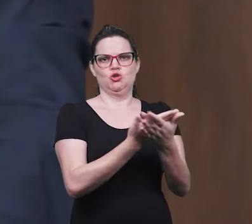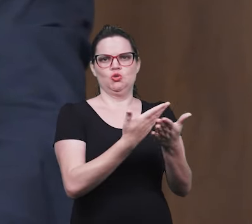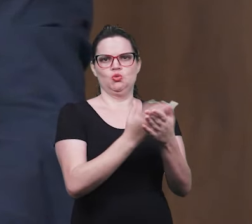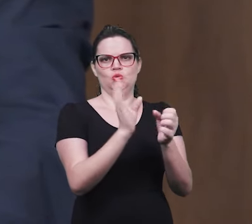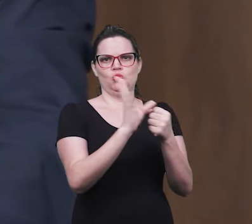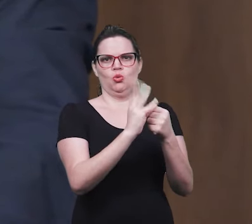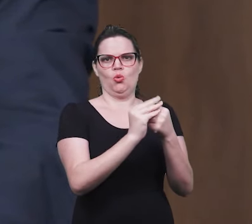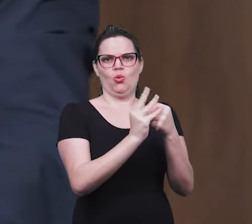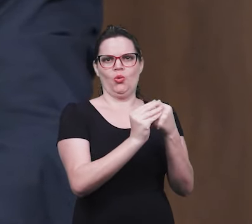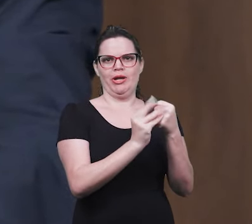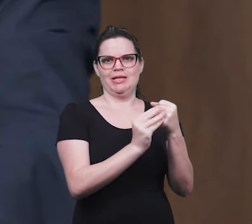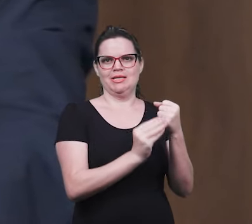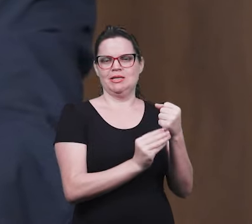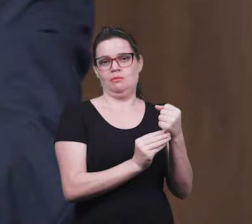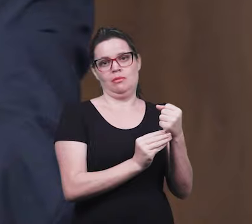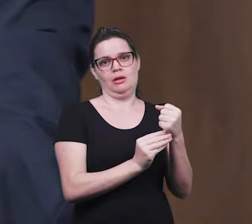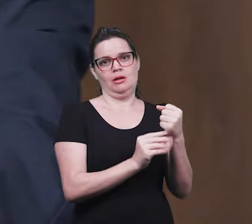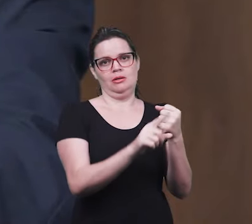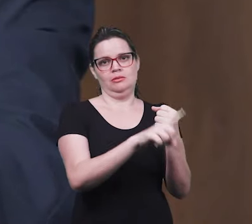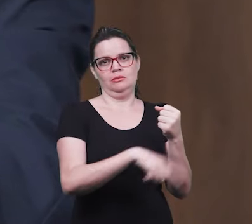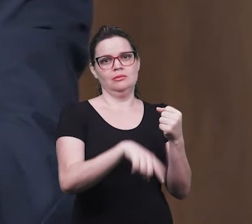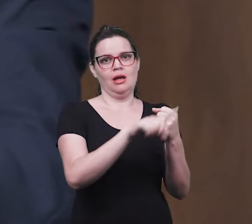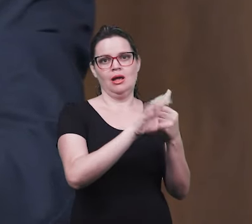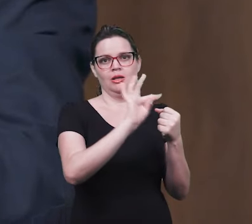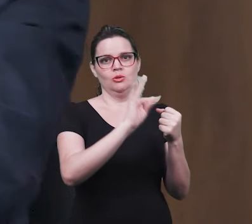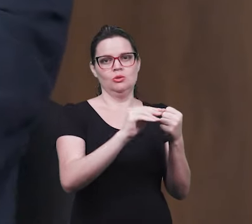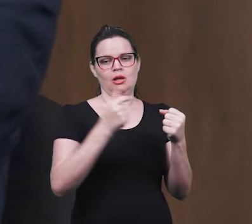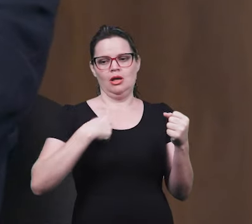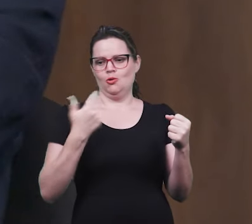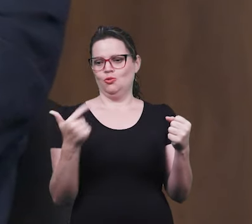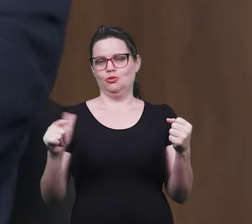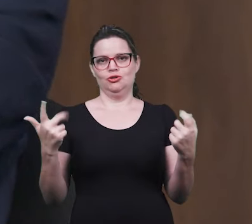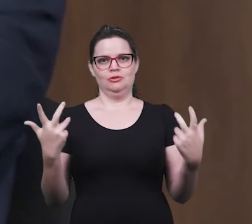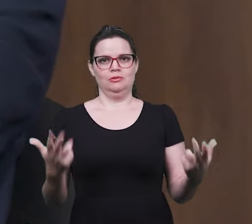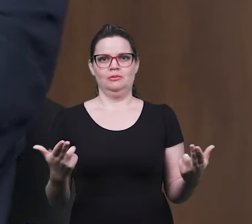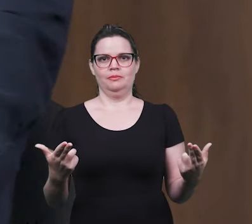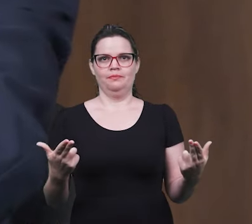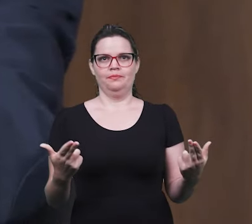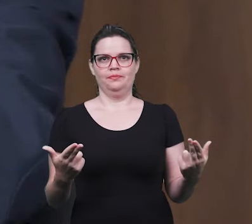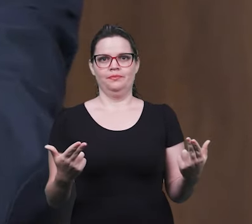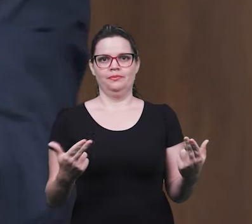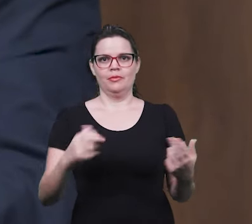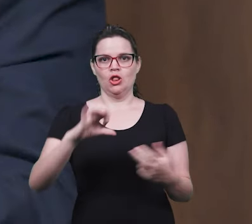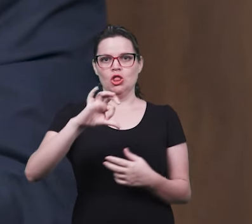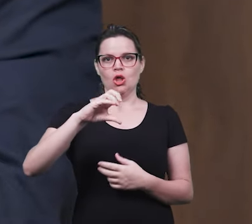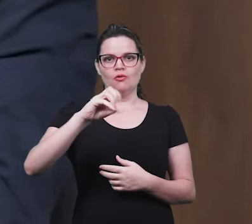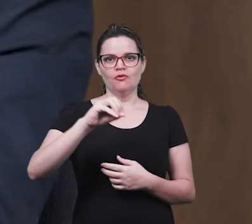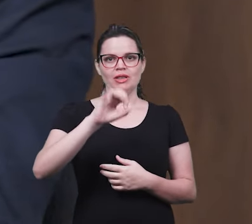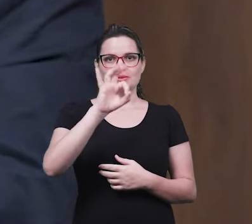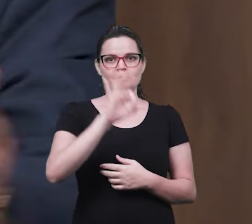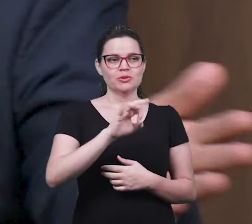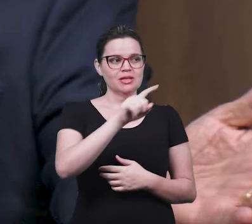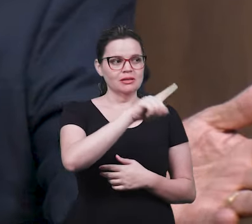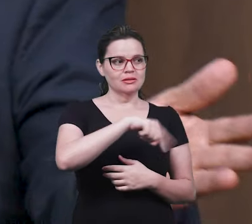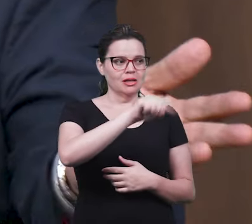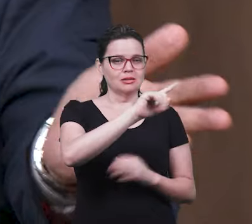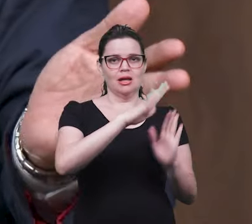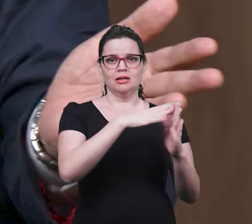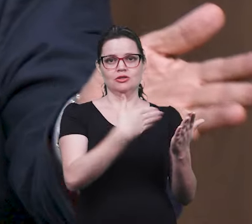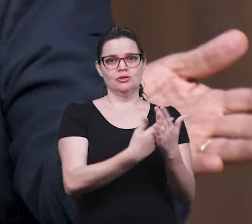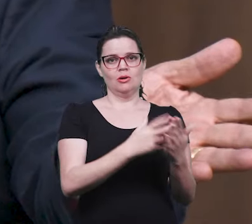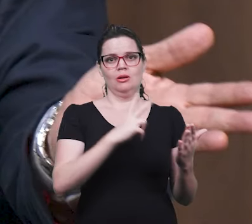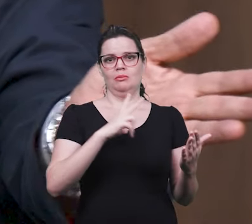colegas eram de escola particular. Né? Ou eram do próprio Salesiano ou vinham de outra escola. Escolas como a dela, que